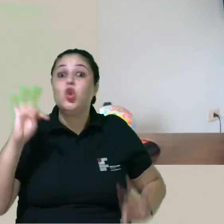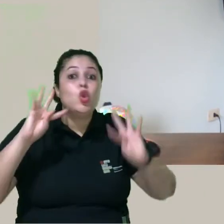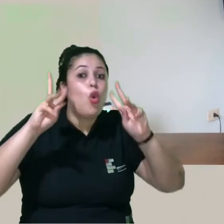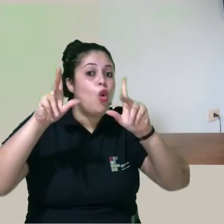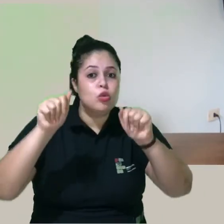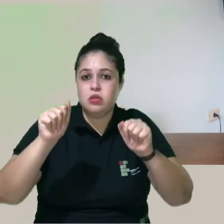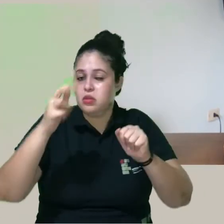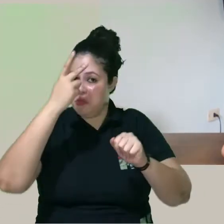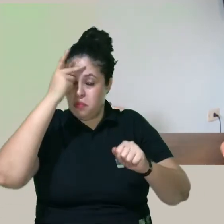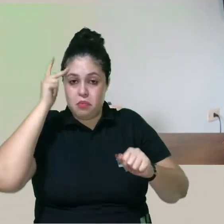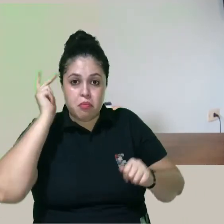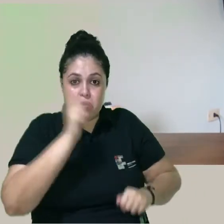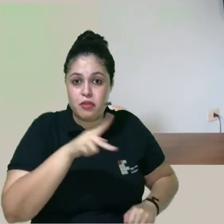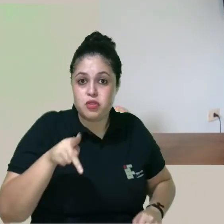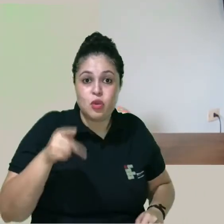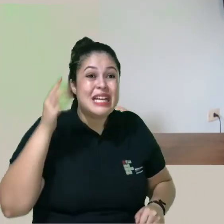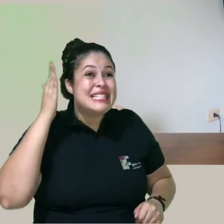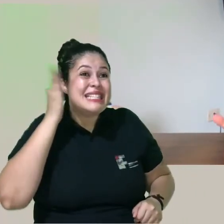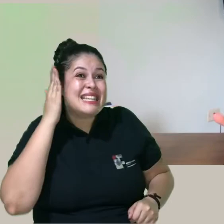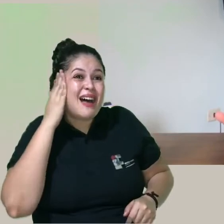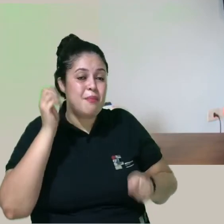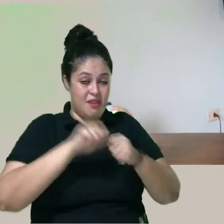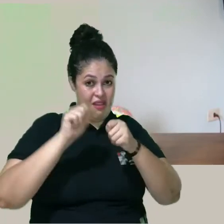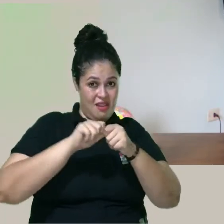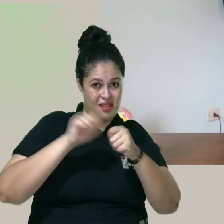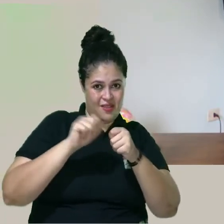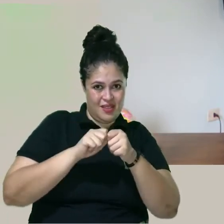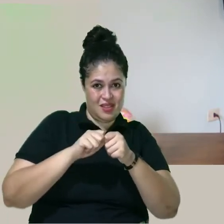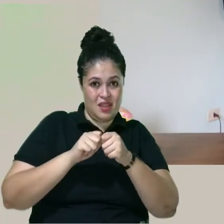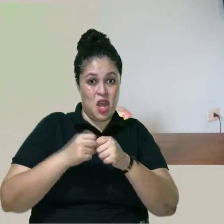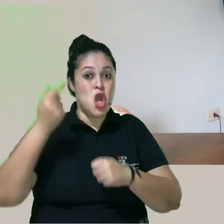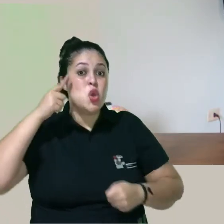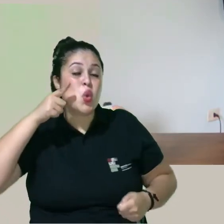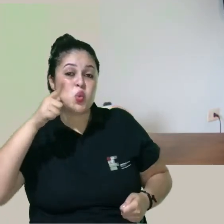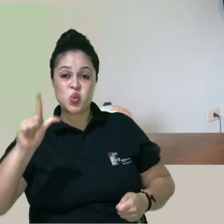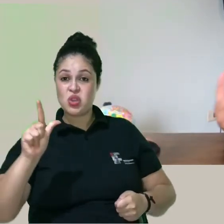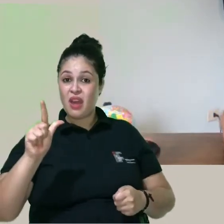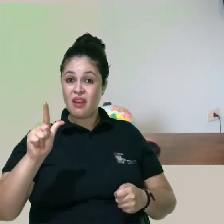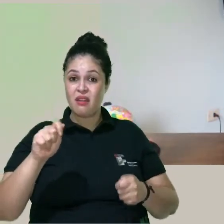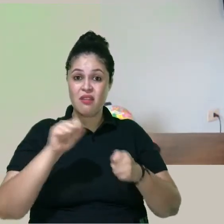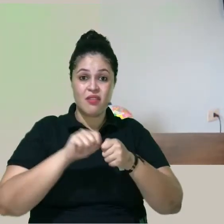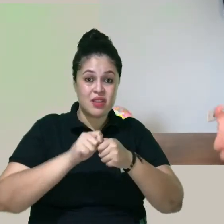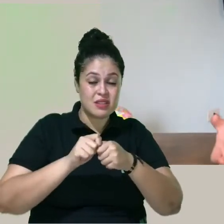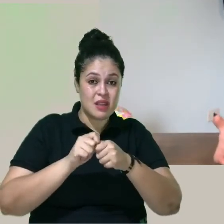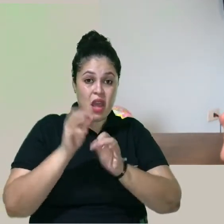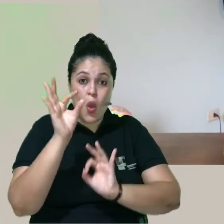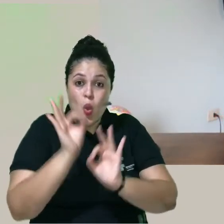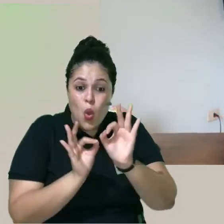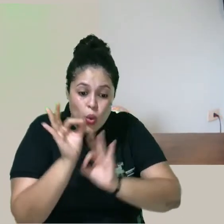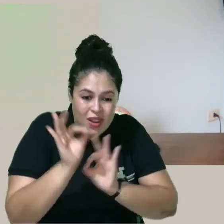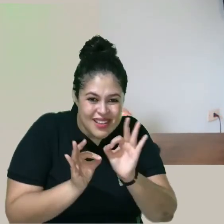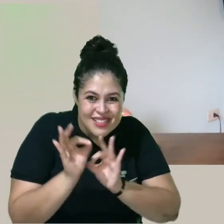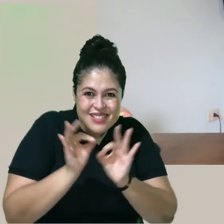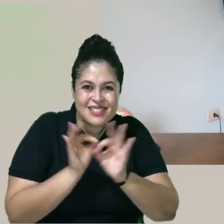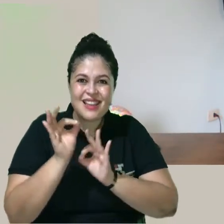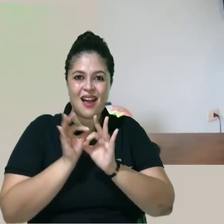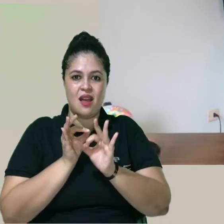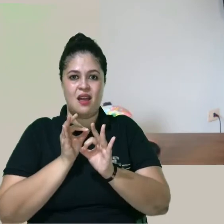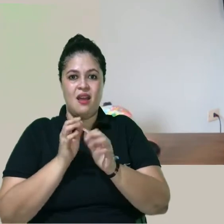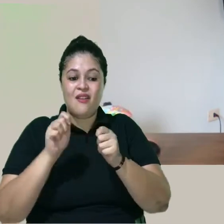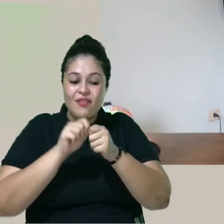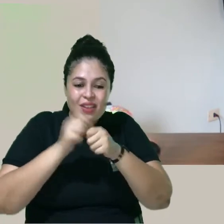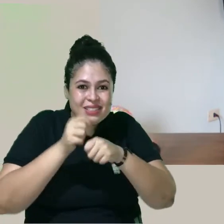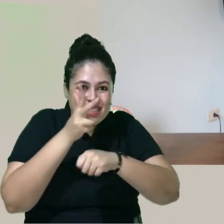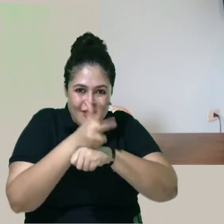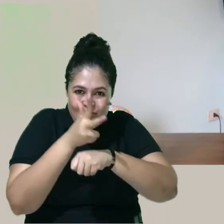todos conseguem fazer isso, nem todos sabem fazer isso, têm desenvoltura ou têm condições de fazer uma edição de vídeo. Enfim, é um